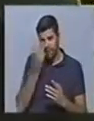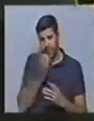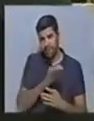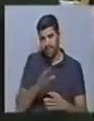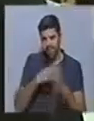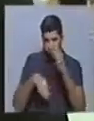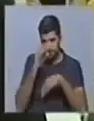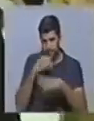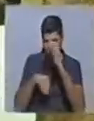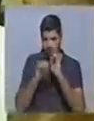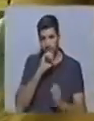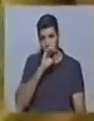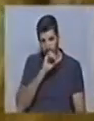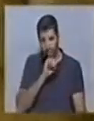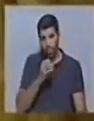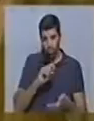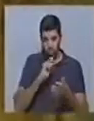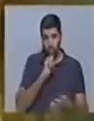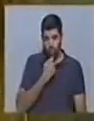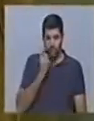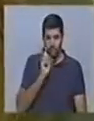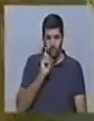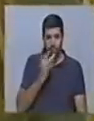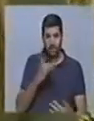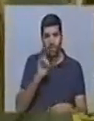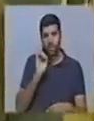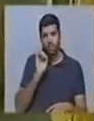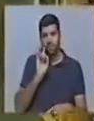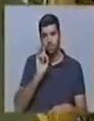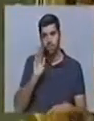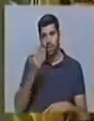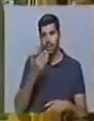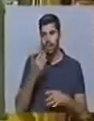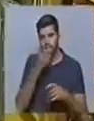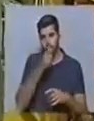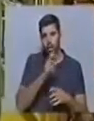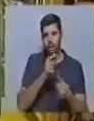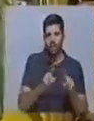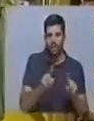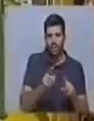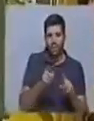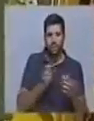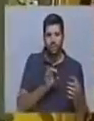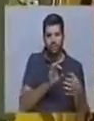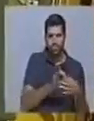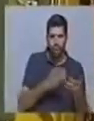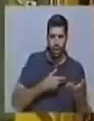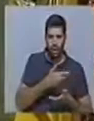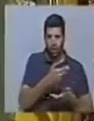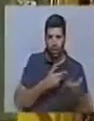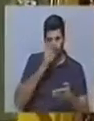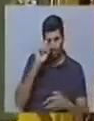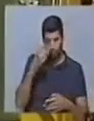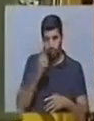miúdos aprendem. Não só o código, isso é importante, mas essencialmente o saberem viver com a diferença e todas estas ações levam a isto.